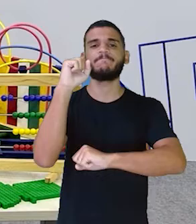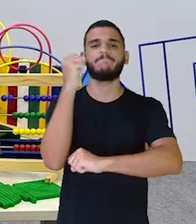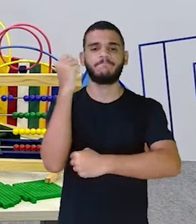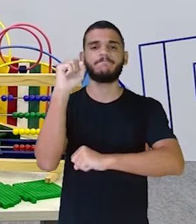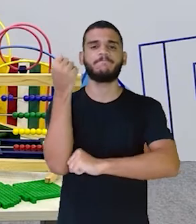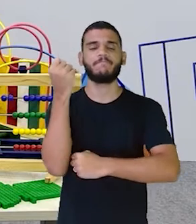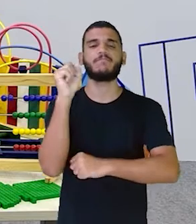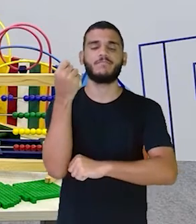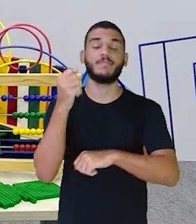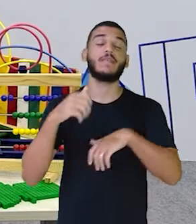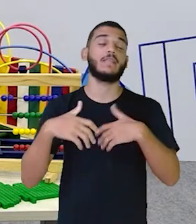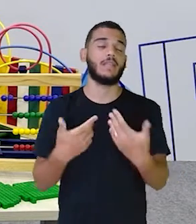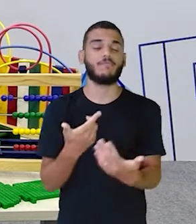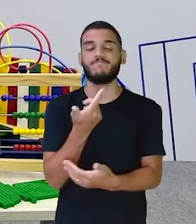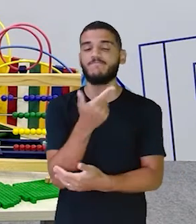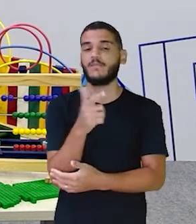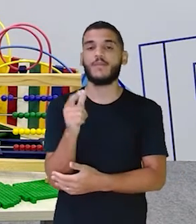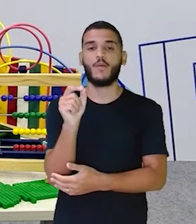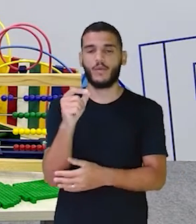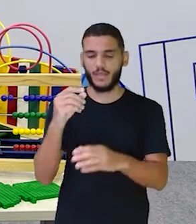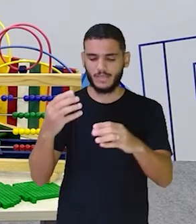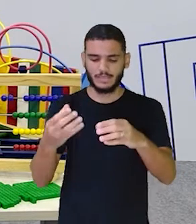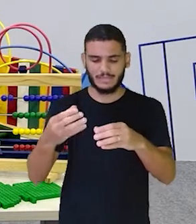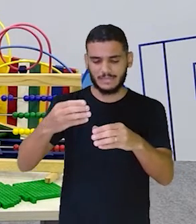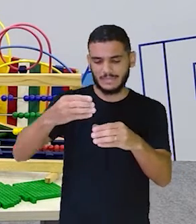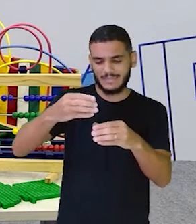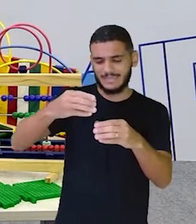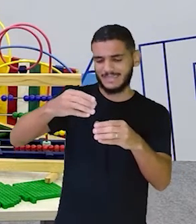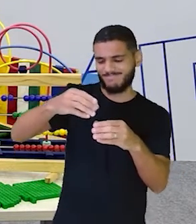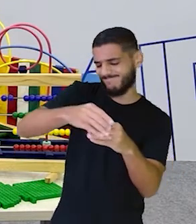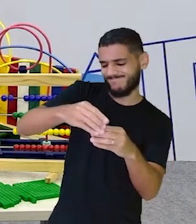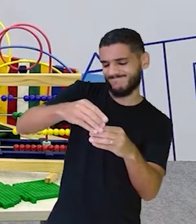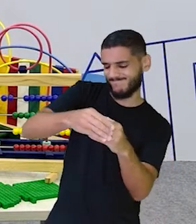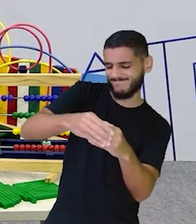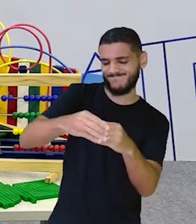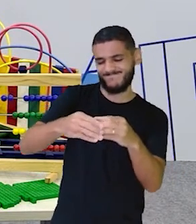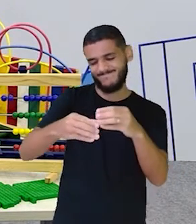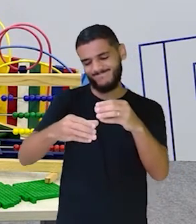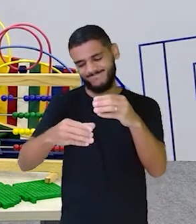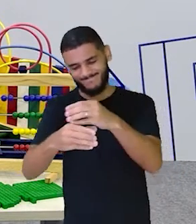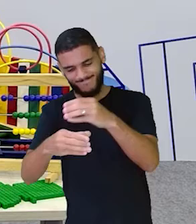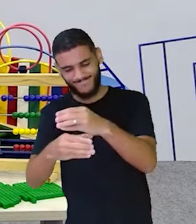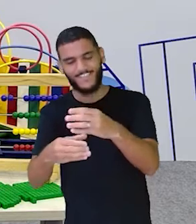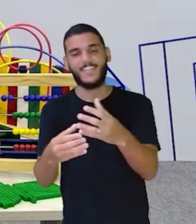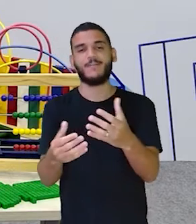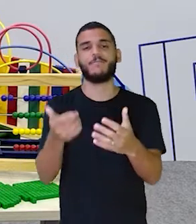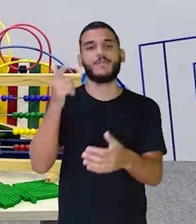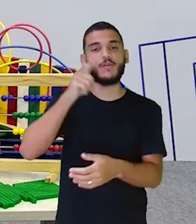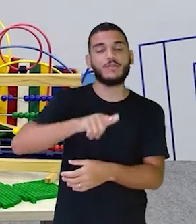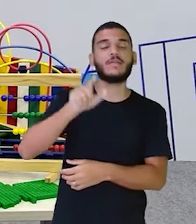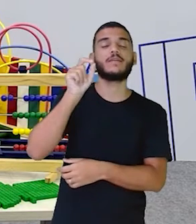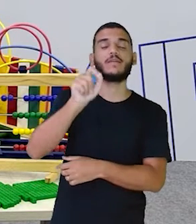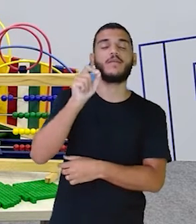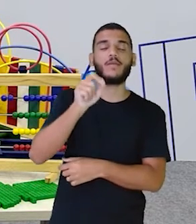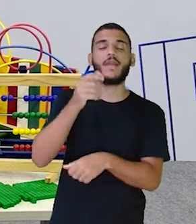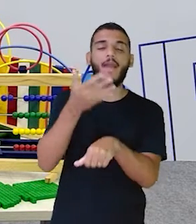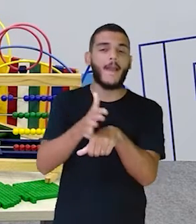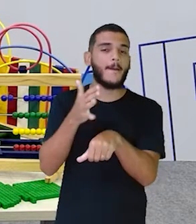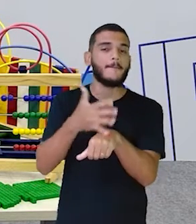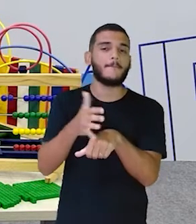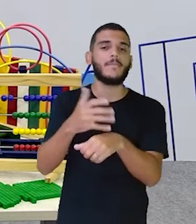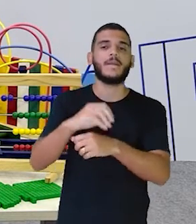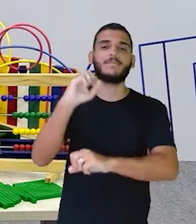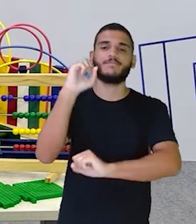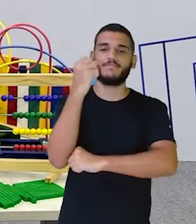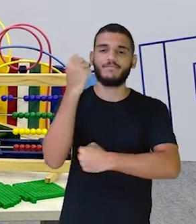enquanto ele não tiver aquele encaixe, ele está ali desenvolvendo e exercitando essa coordenação